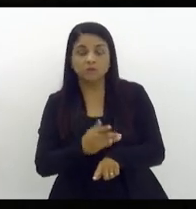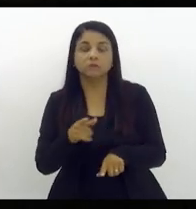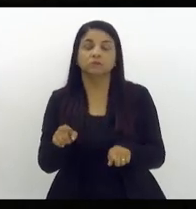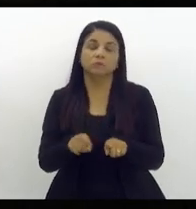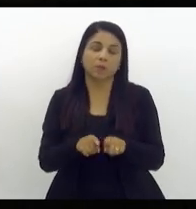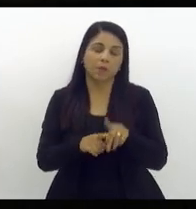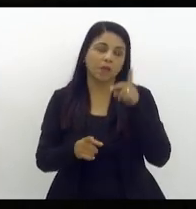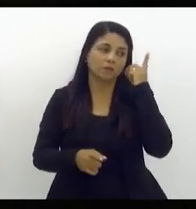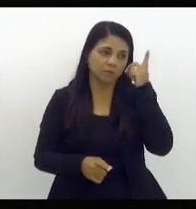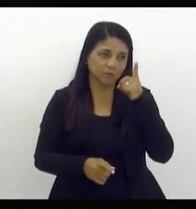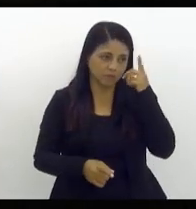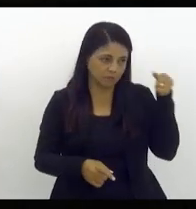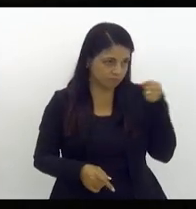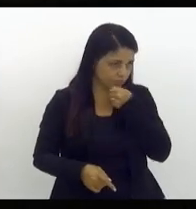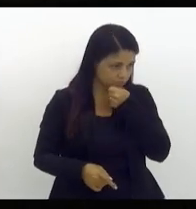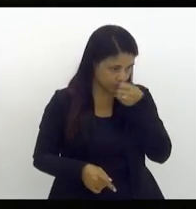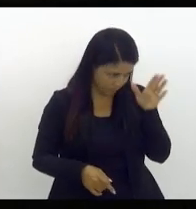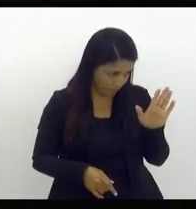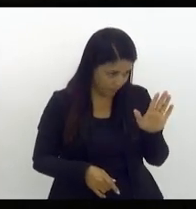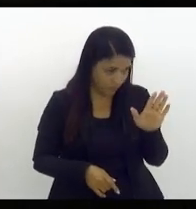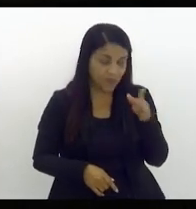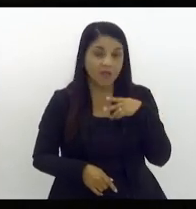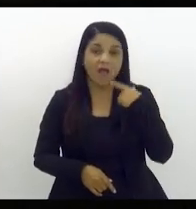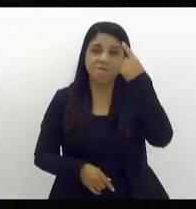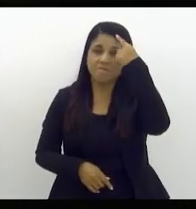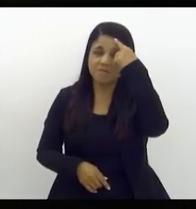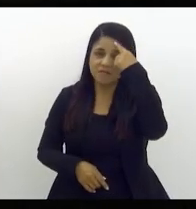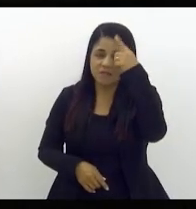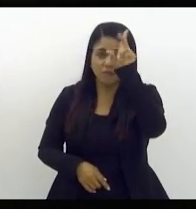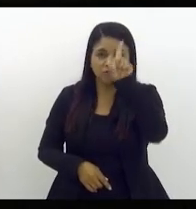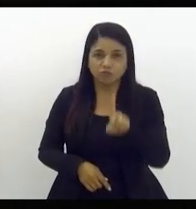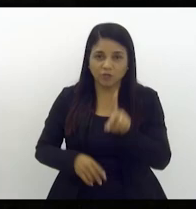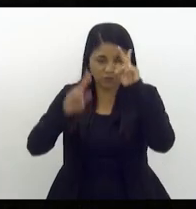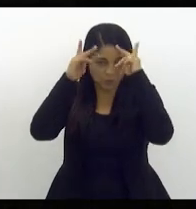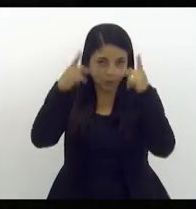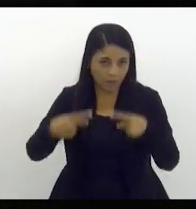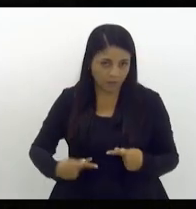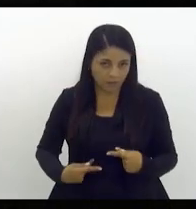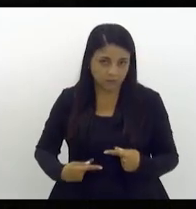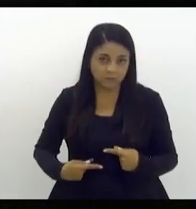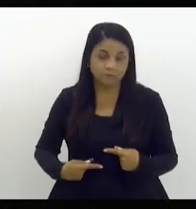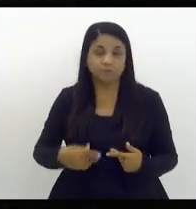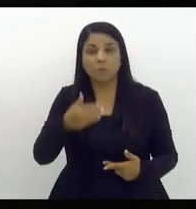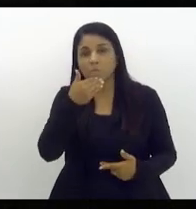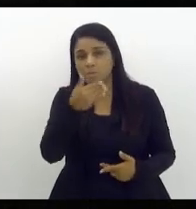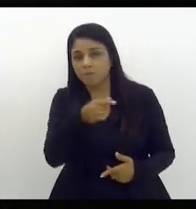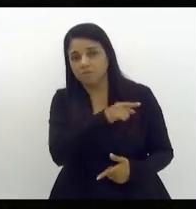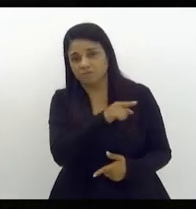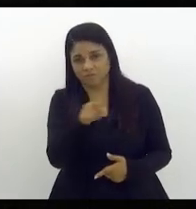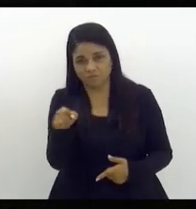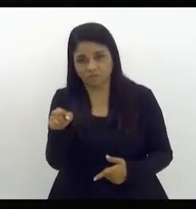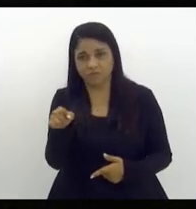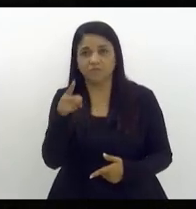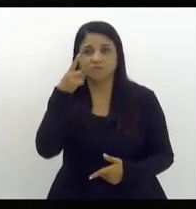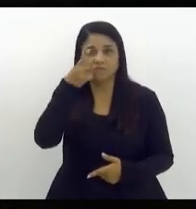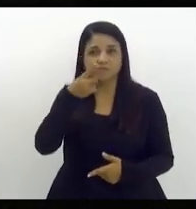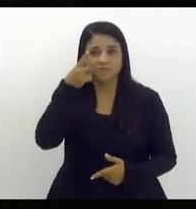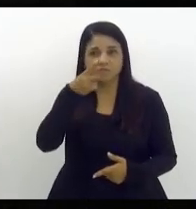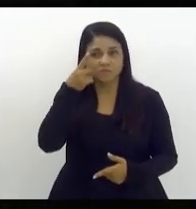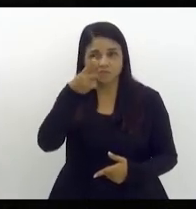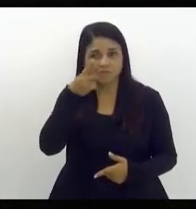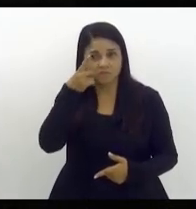vou lhe conceder a parte, a pensar a partir dos direitos humanos. Mas peço que Vossas Excelências também, que